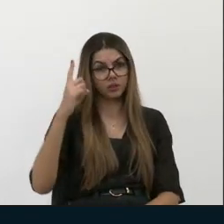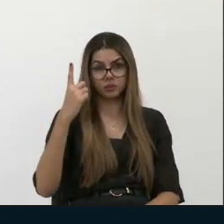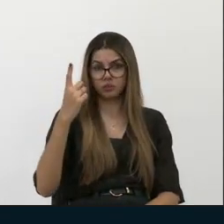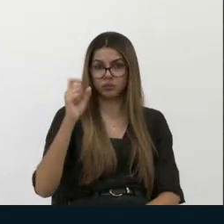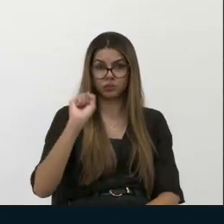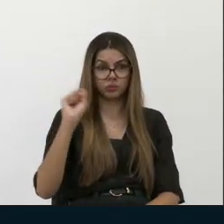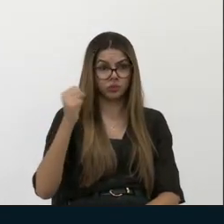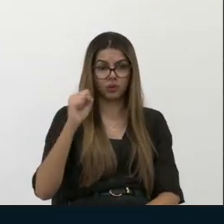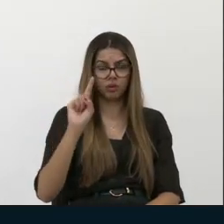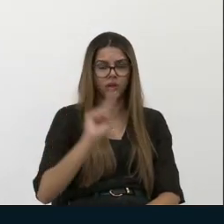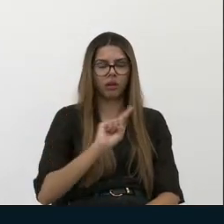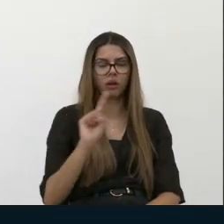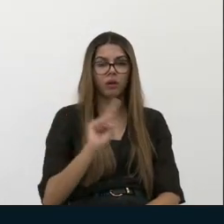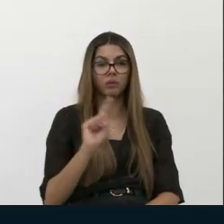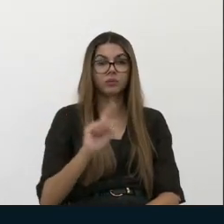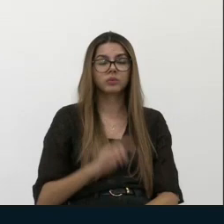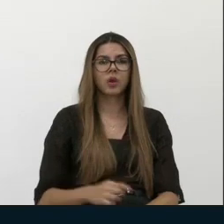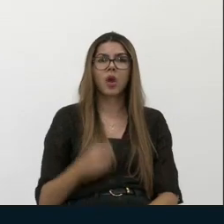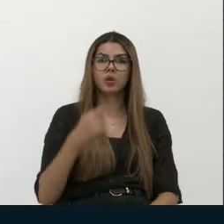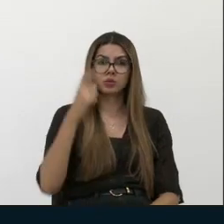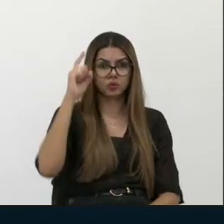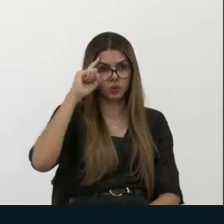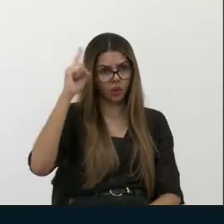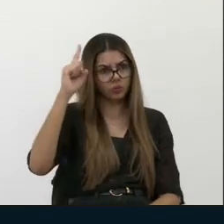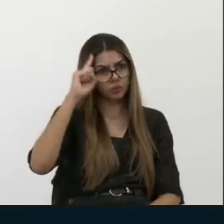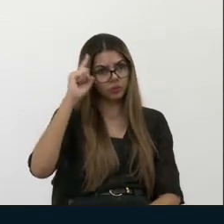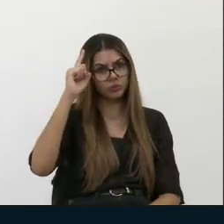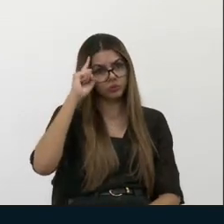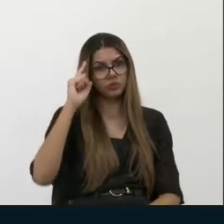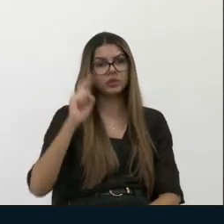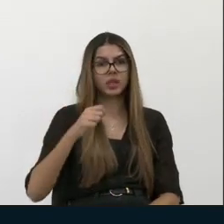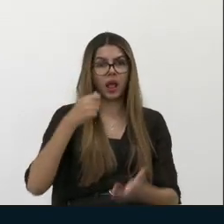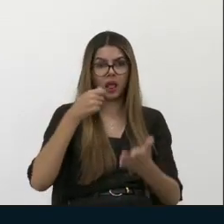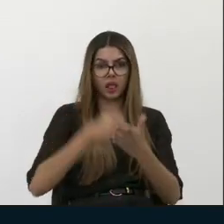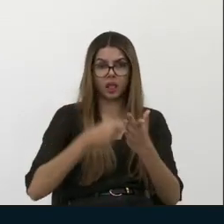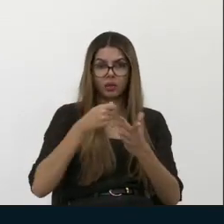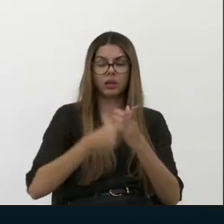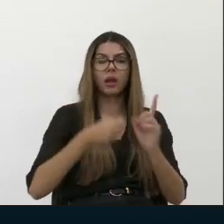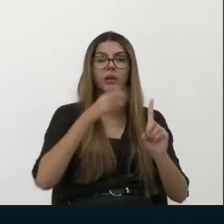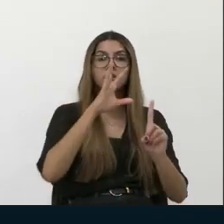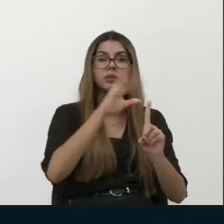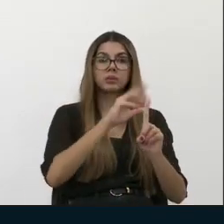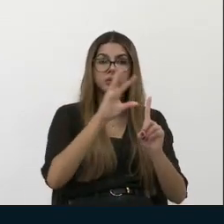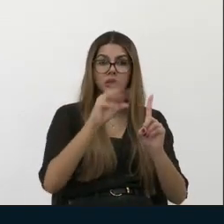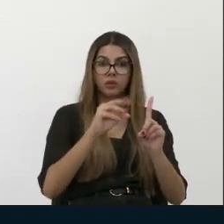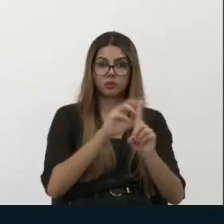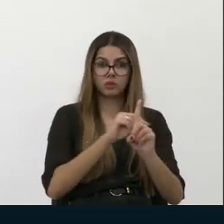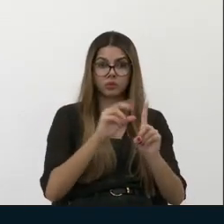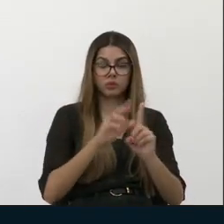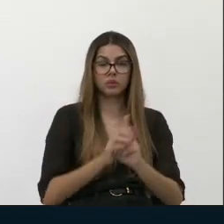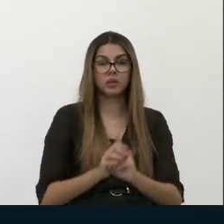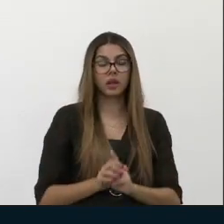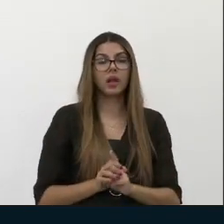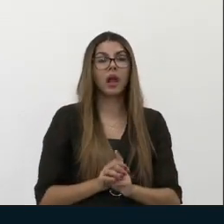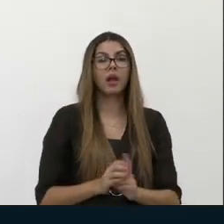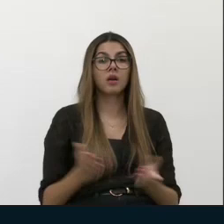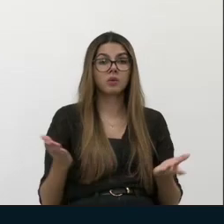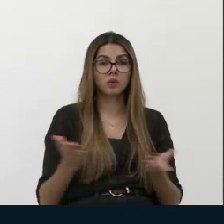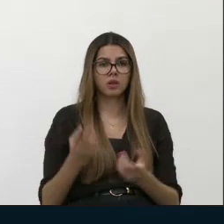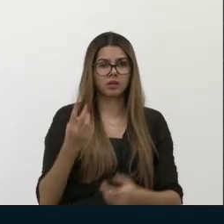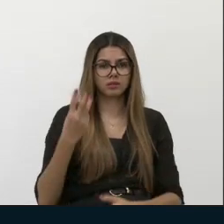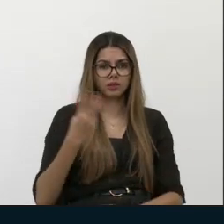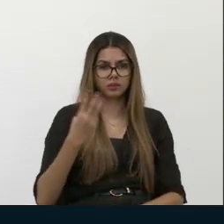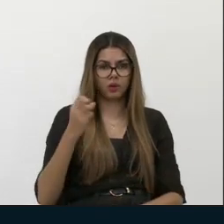a esse tipo de exploração e abuso sexual. Nos 38 segundos que me restam,